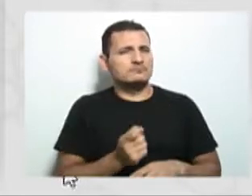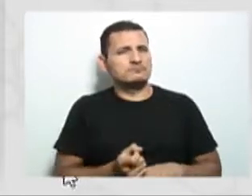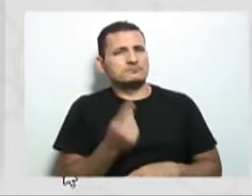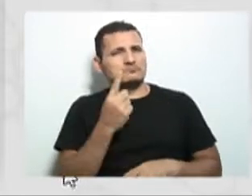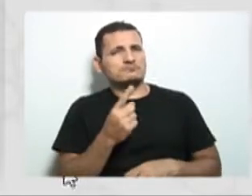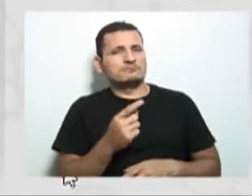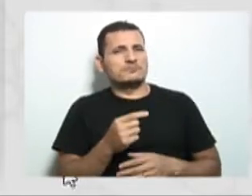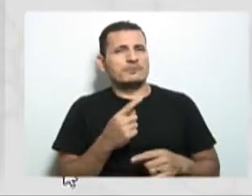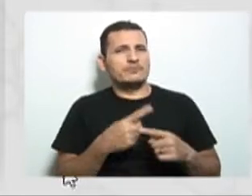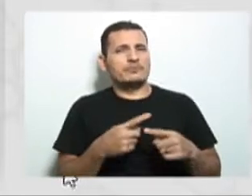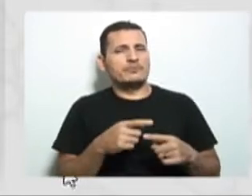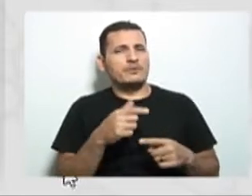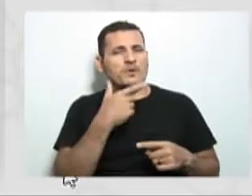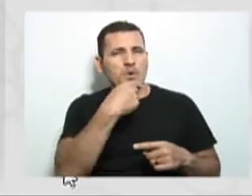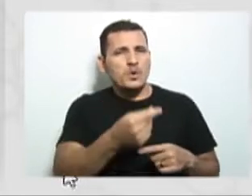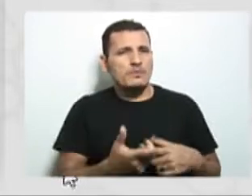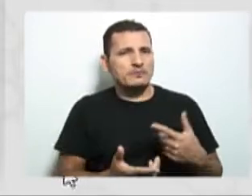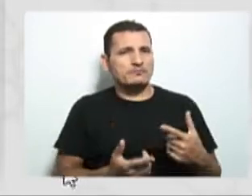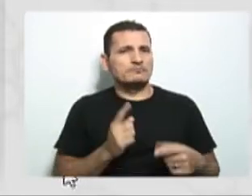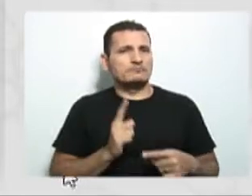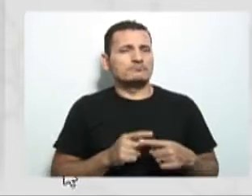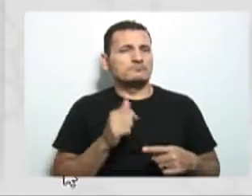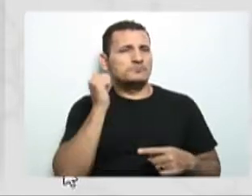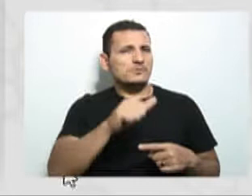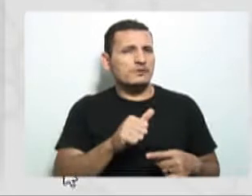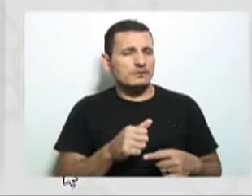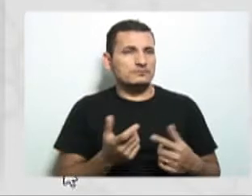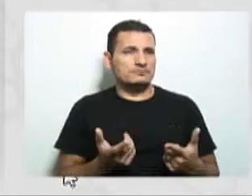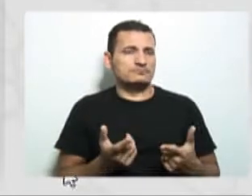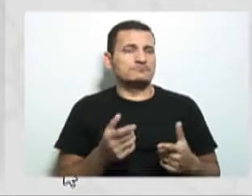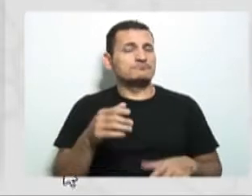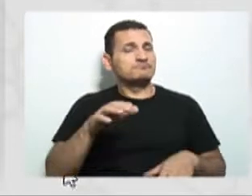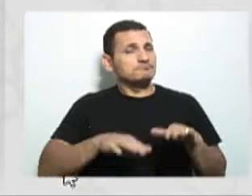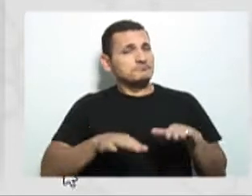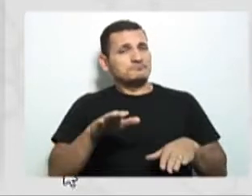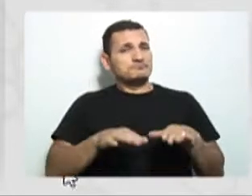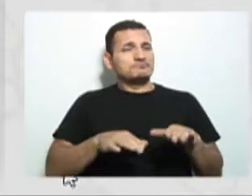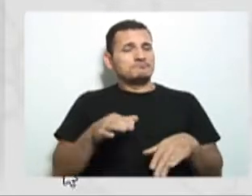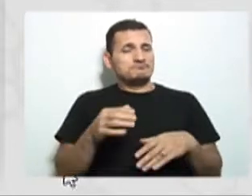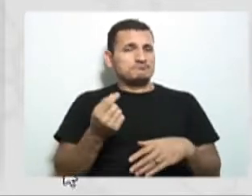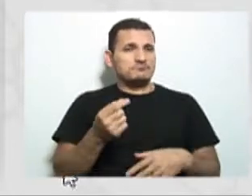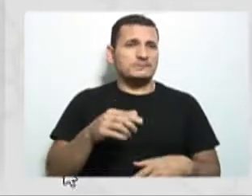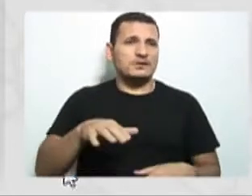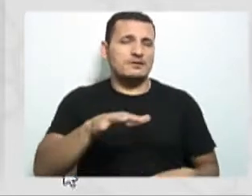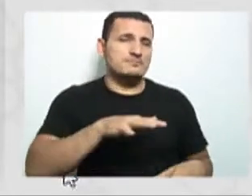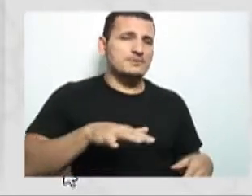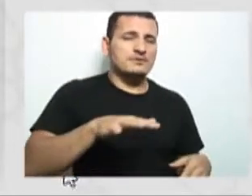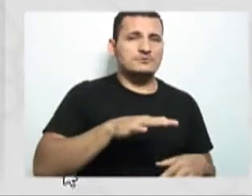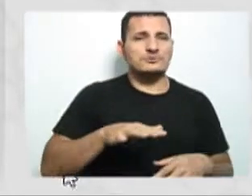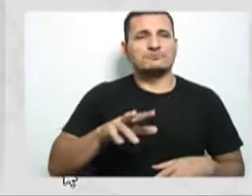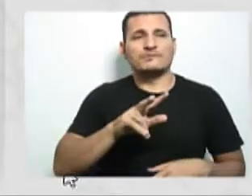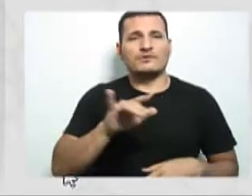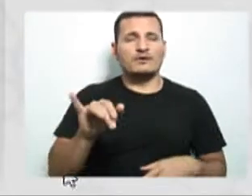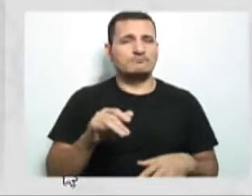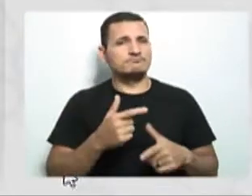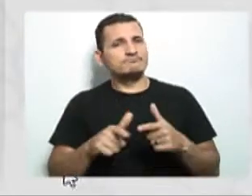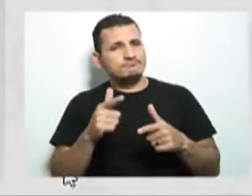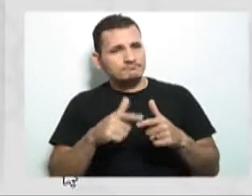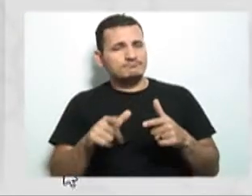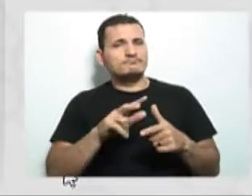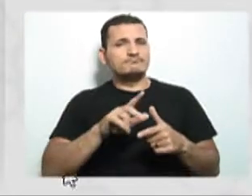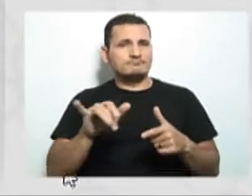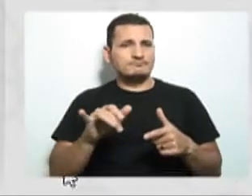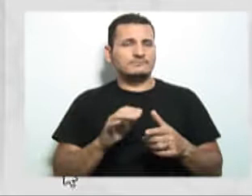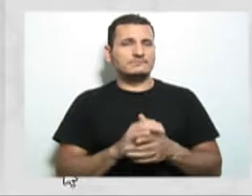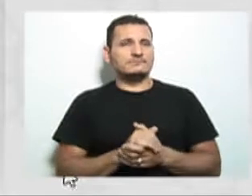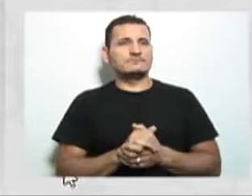porque é homem, é porque é mulher. Não é? Cuidado, você vai estar entrando aí numa seara, né? Num ambiente que vai te causar problemas,